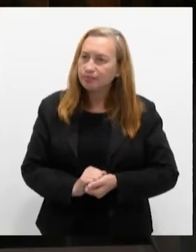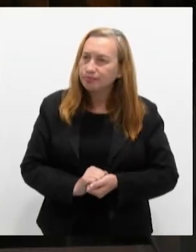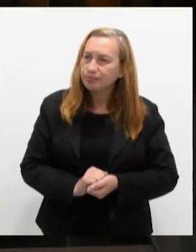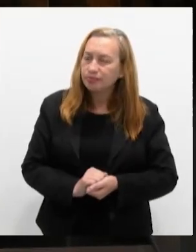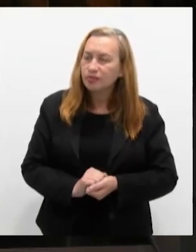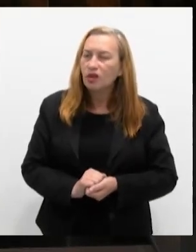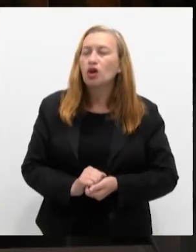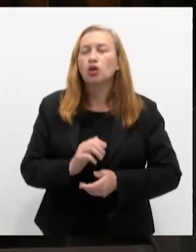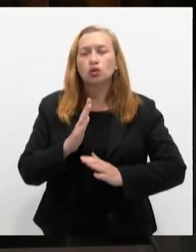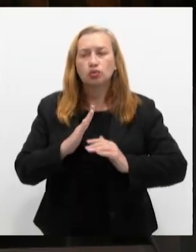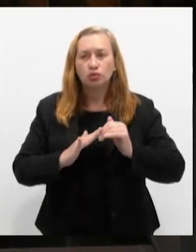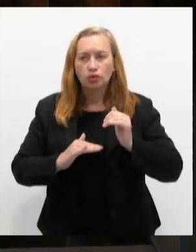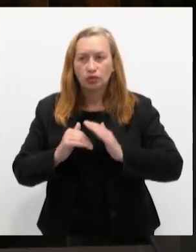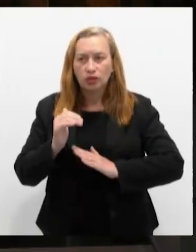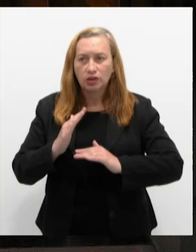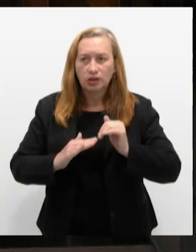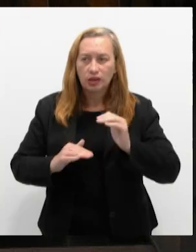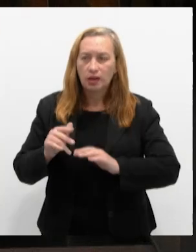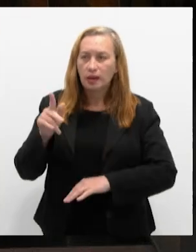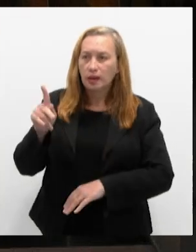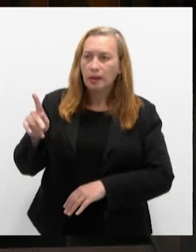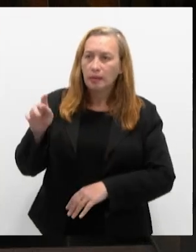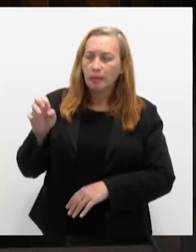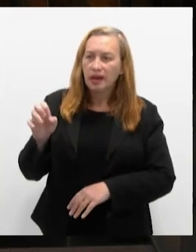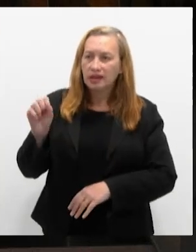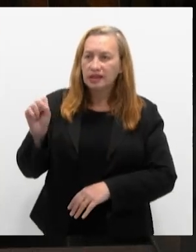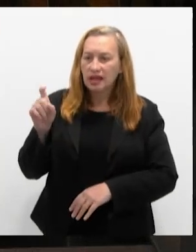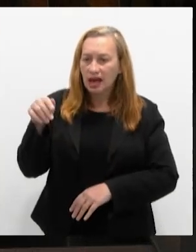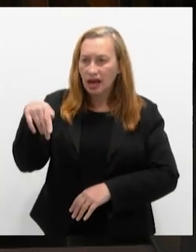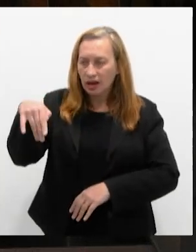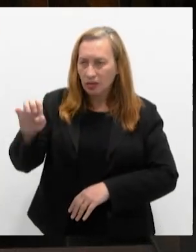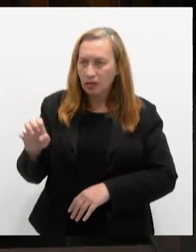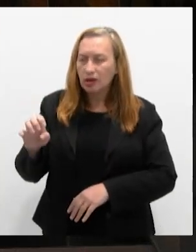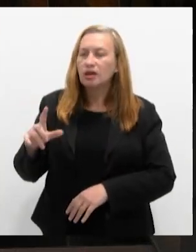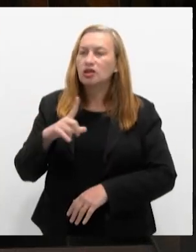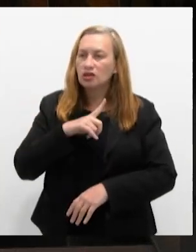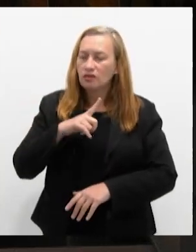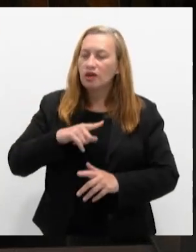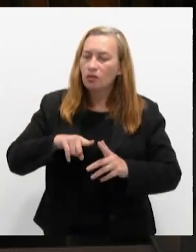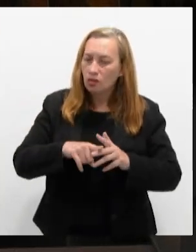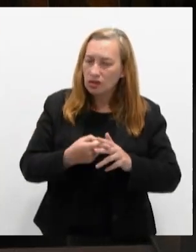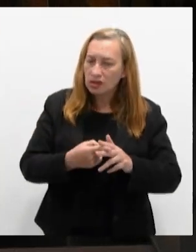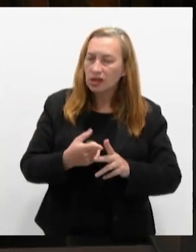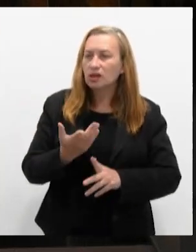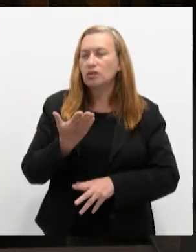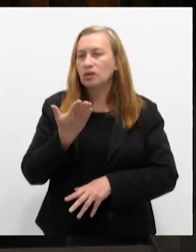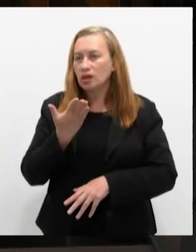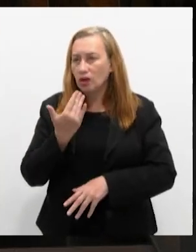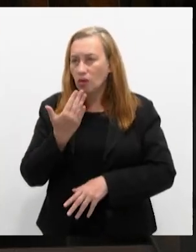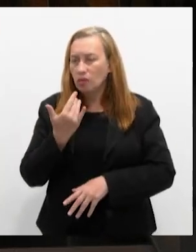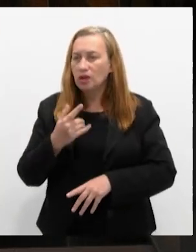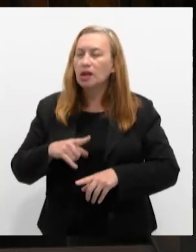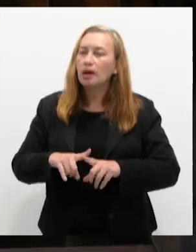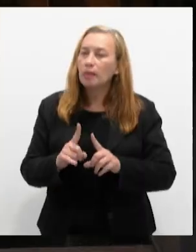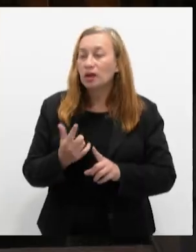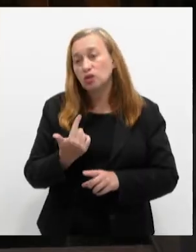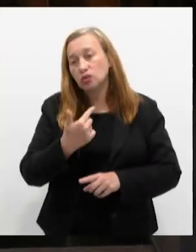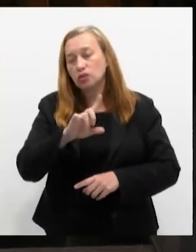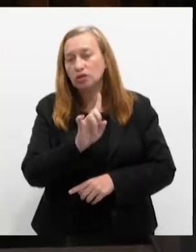Os profissionais da Pesagro tiveram reajuste no valor da sua alimentação, enquanto as outras autarquias não